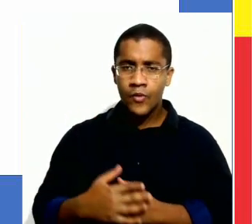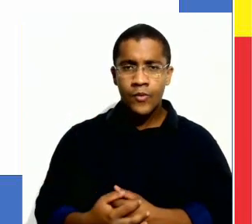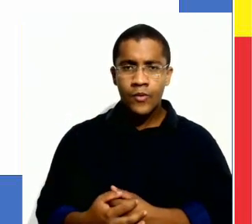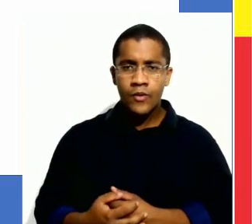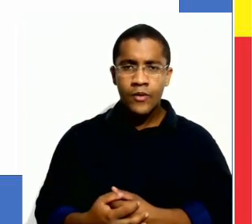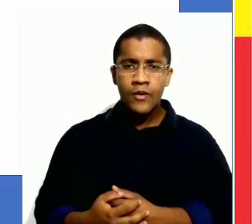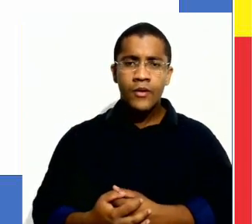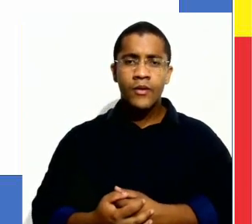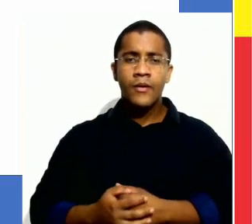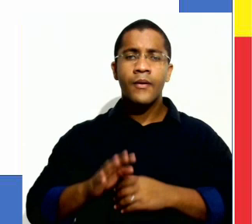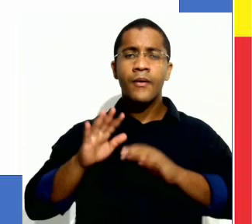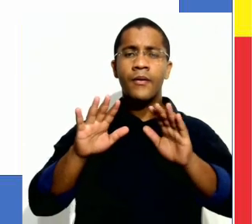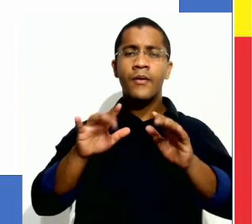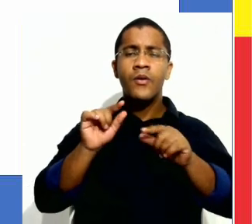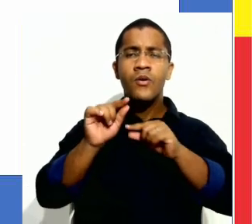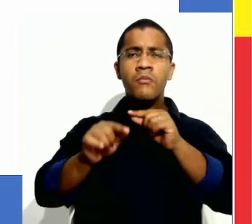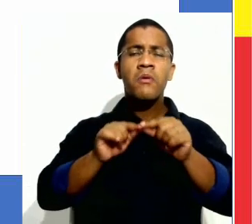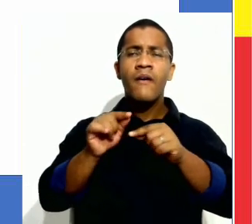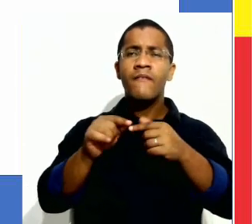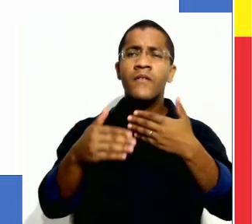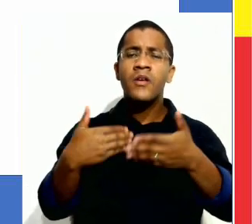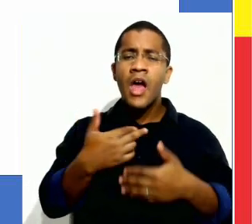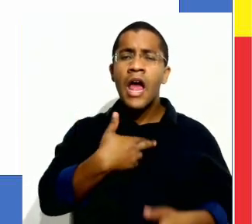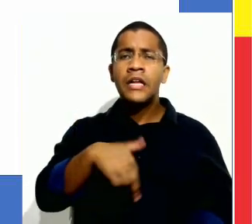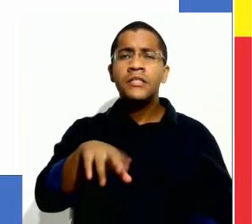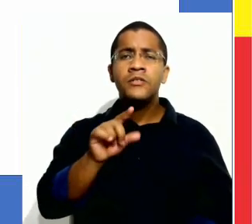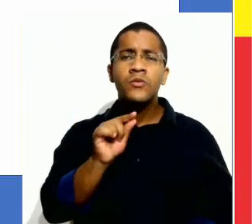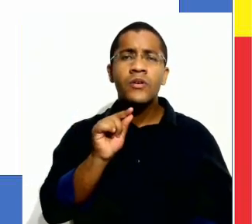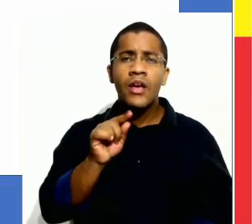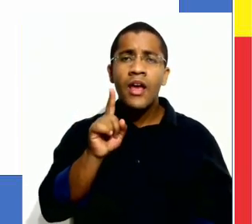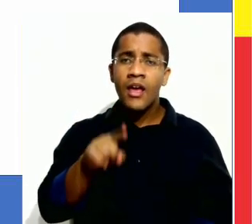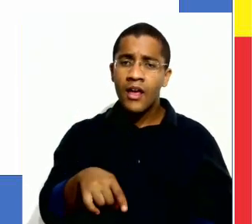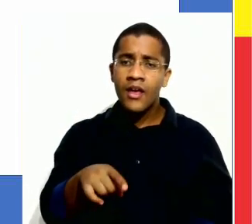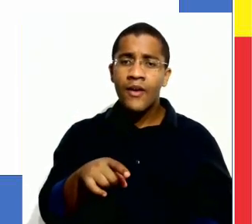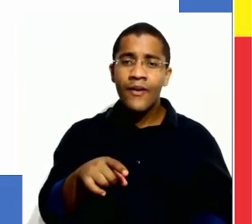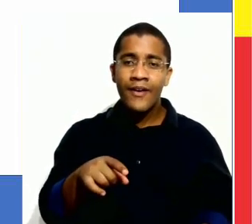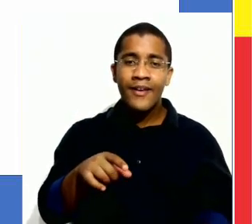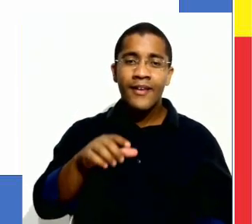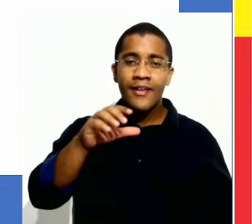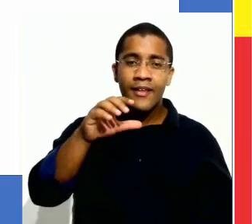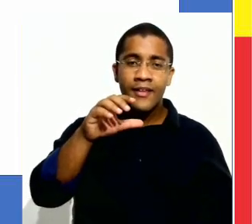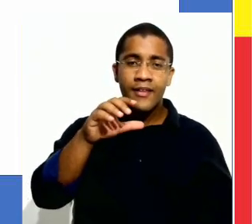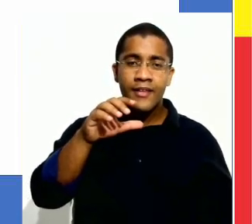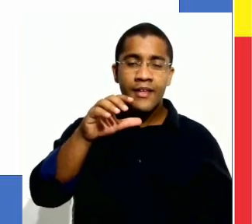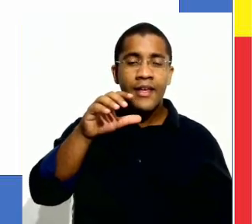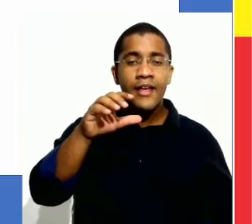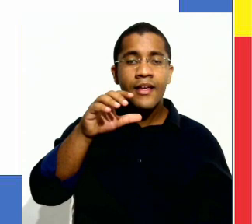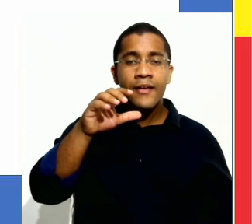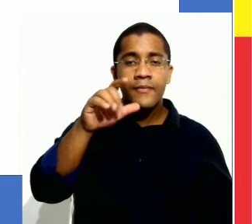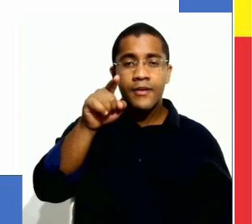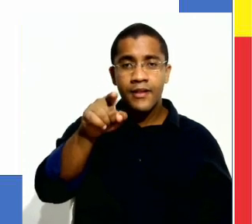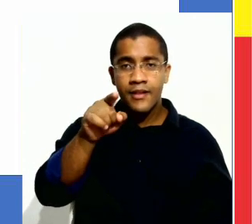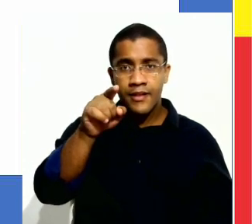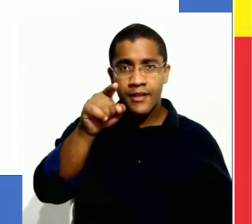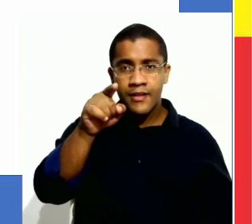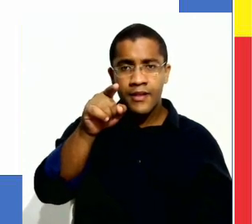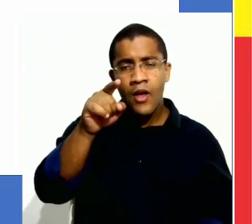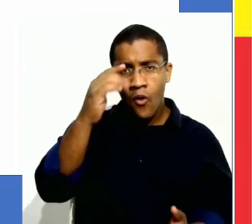reino ao cristianismo. Fato atribuído ao